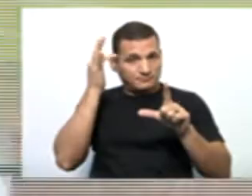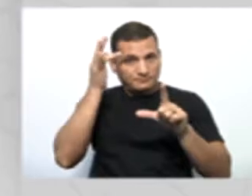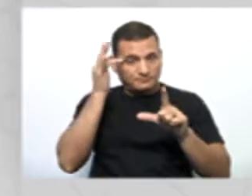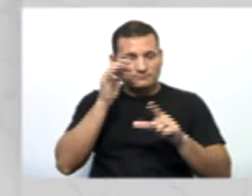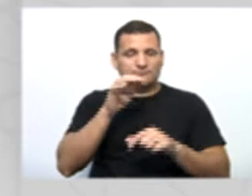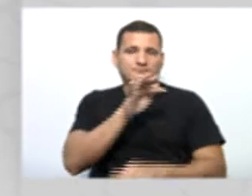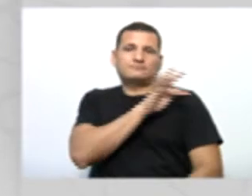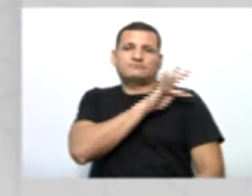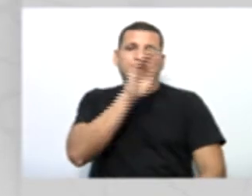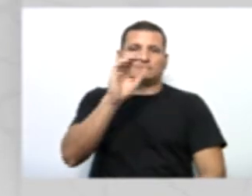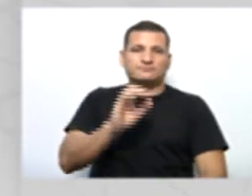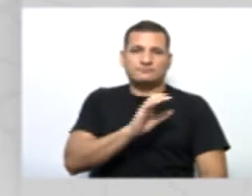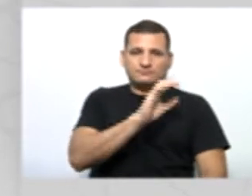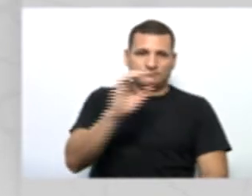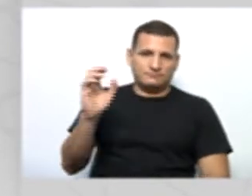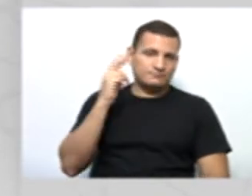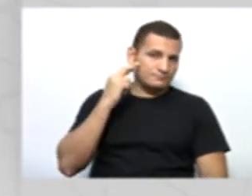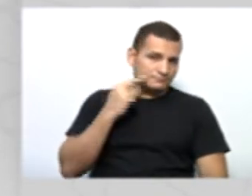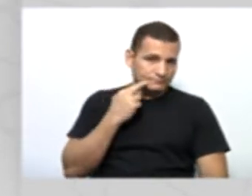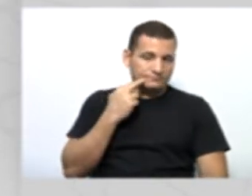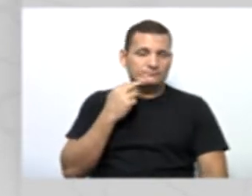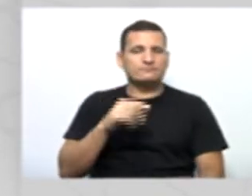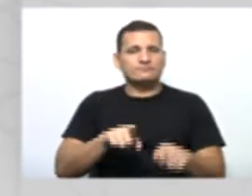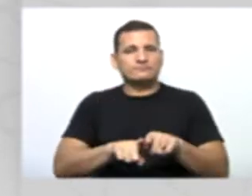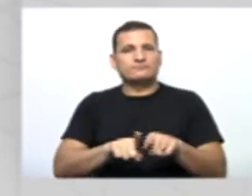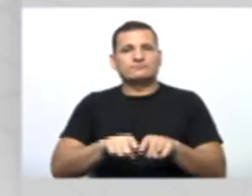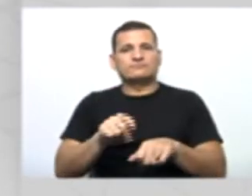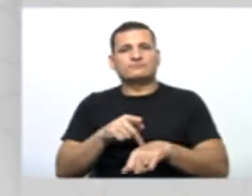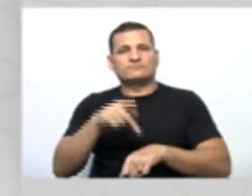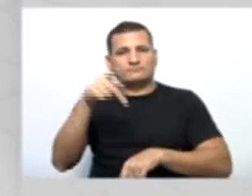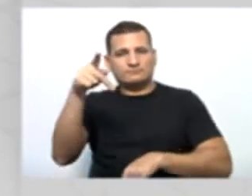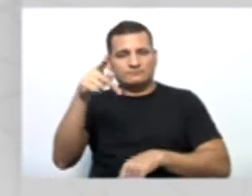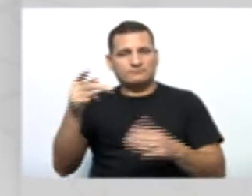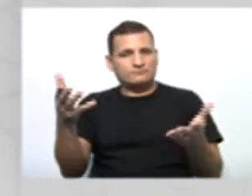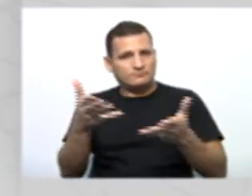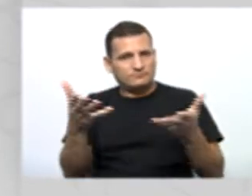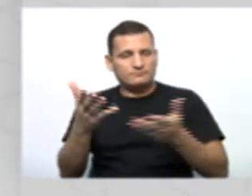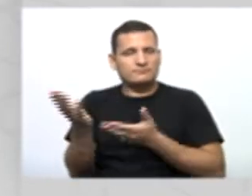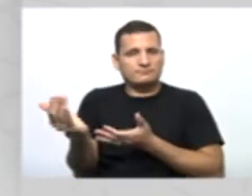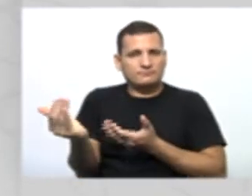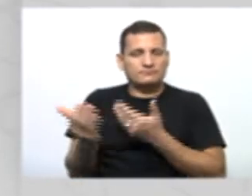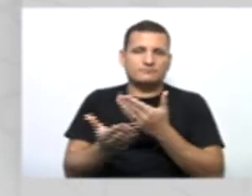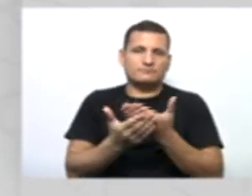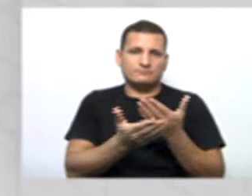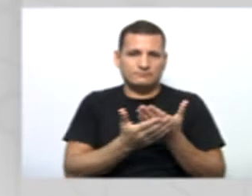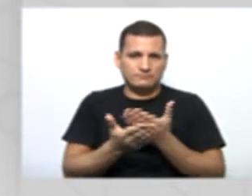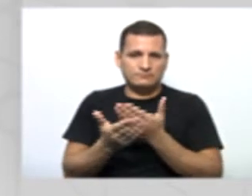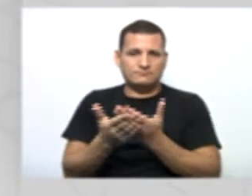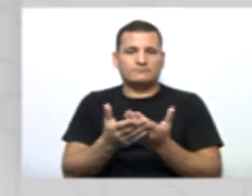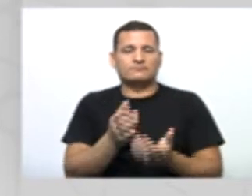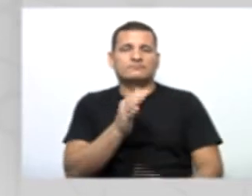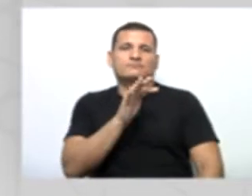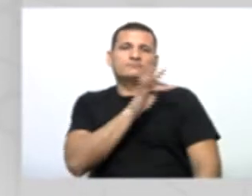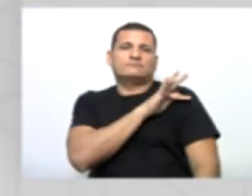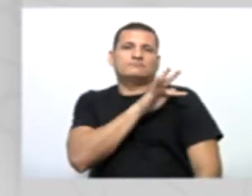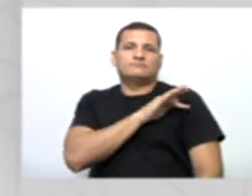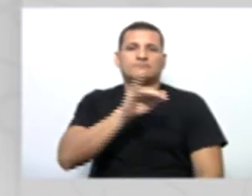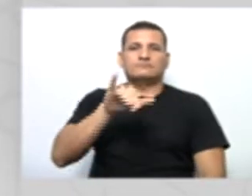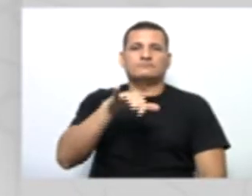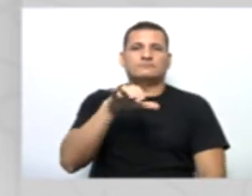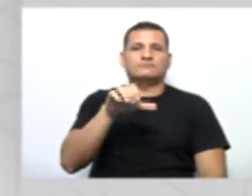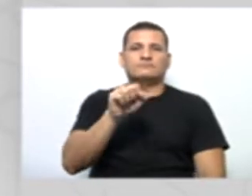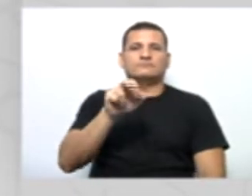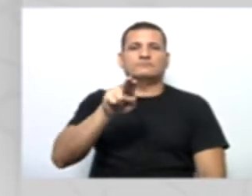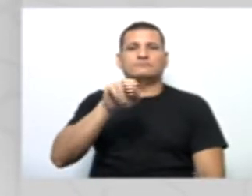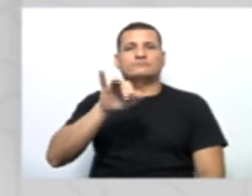de Rondônia e também sou pós-graduando em Juventude do Mundo Contemporâneo pela Faculdade Jesuíta em Belo